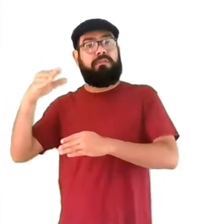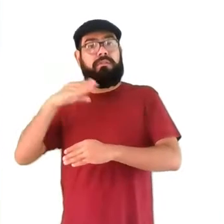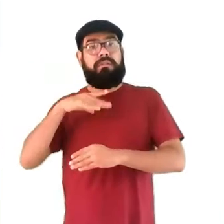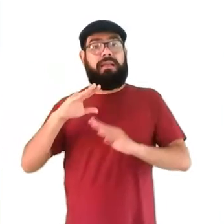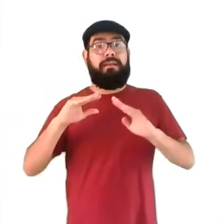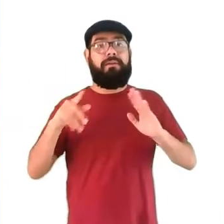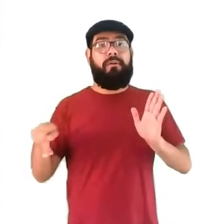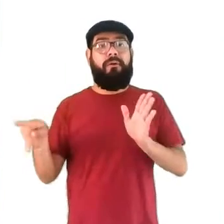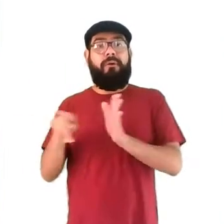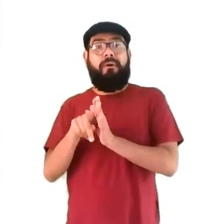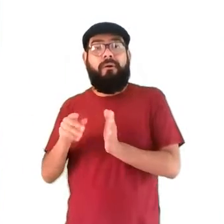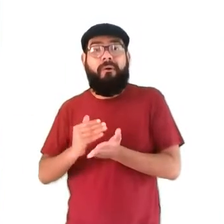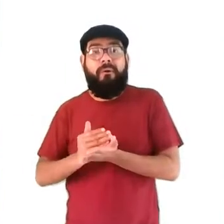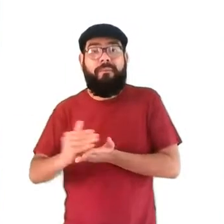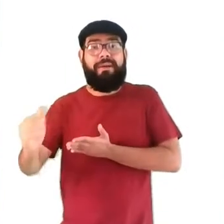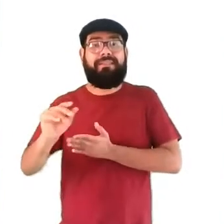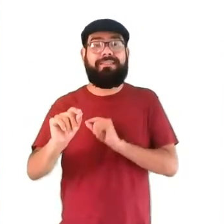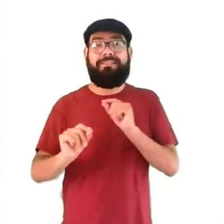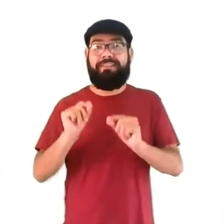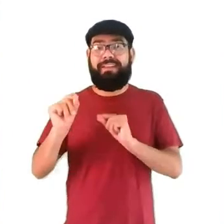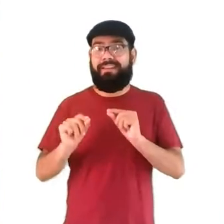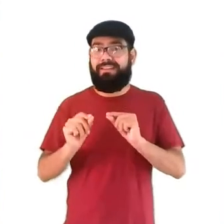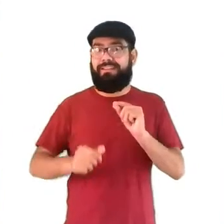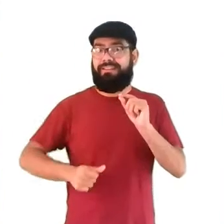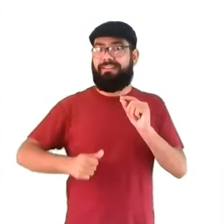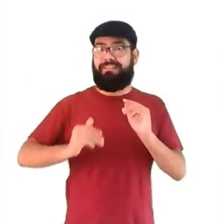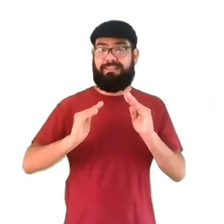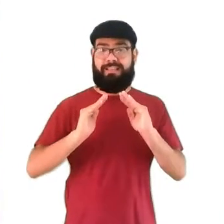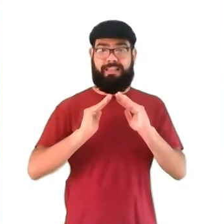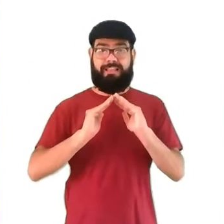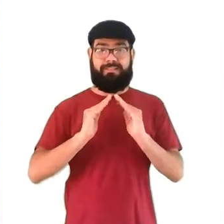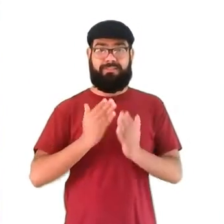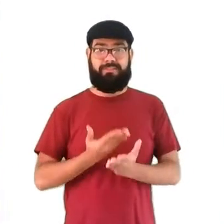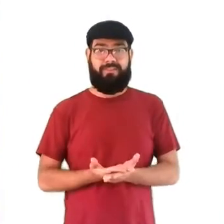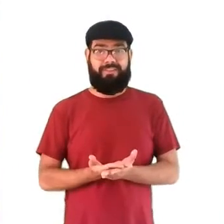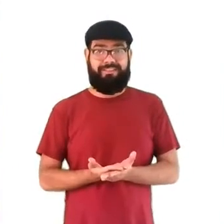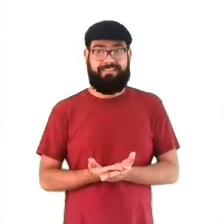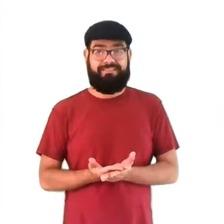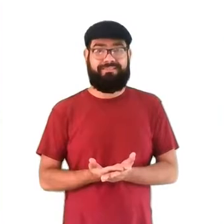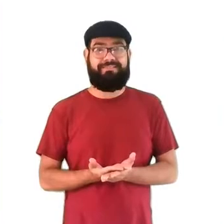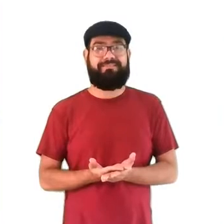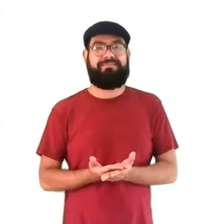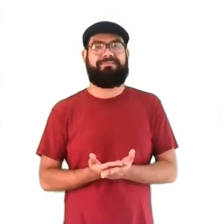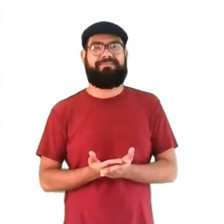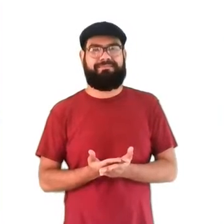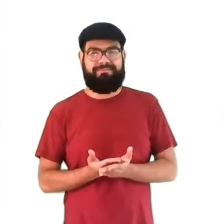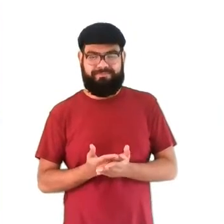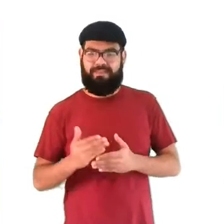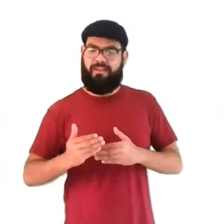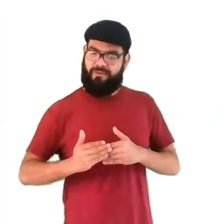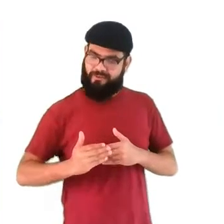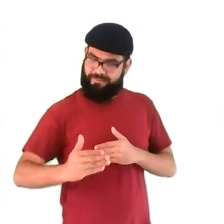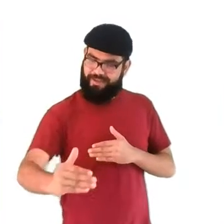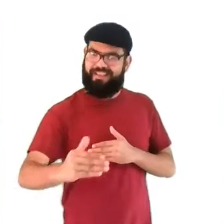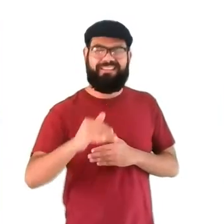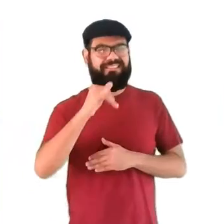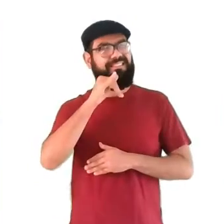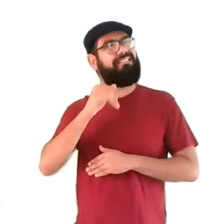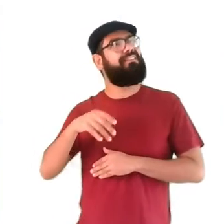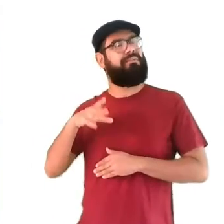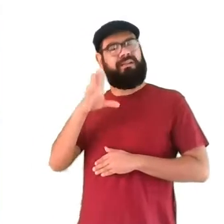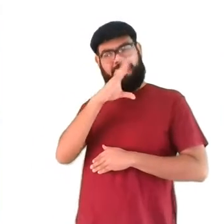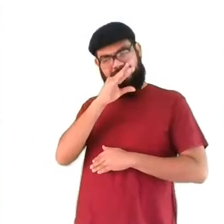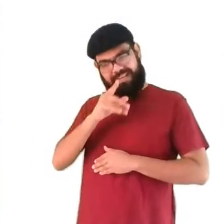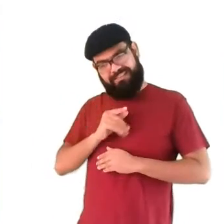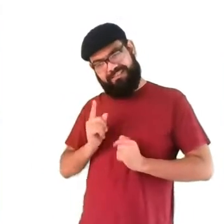ela começa a fazer parte da nossa vida desde a fase da infância, lá a terceira infância, alguns bem antes, na